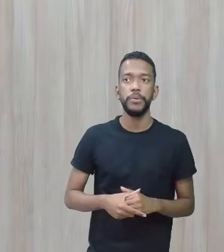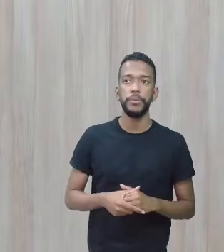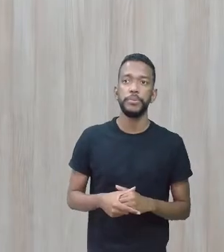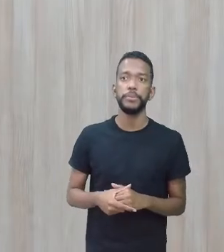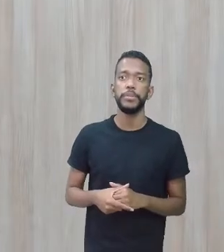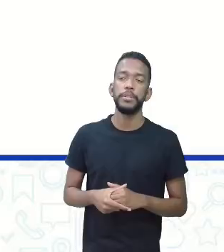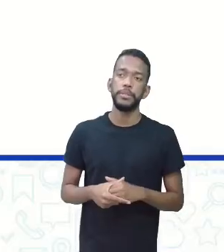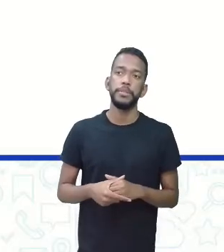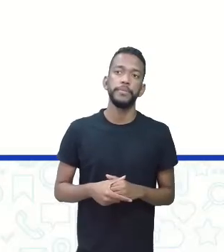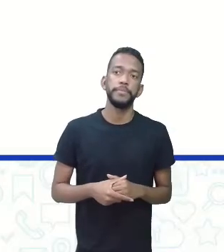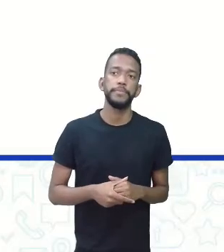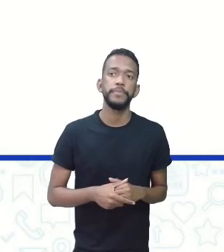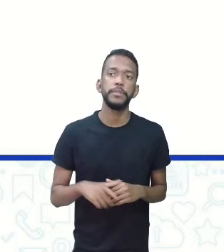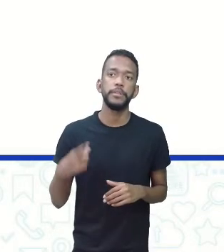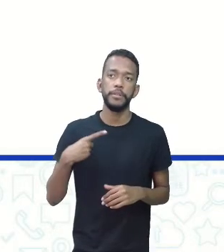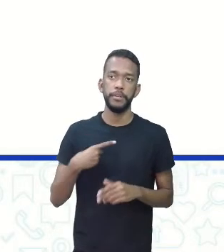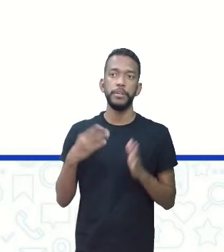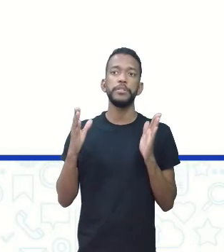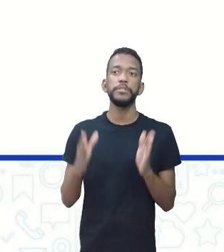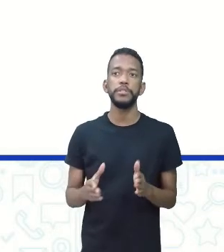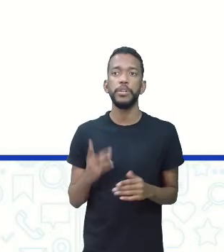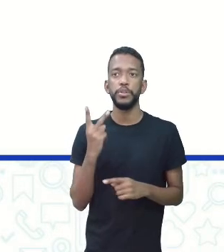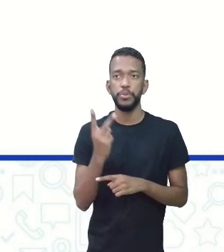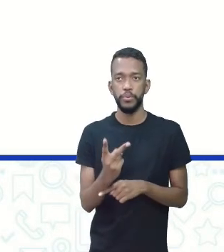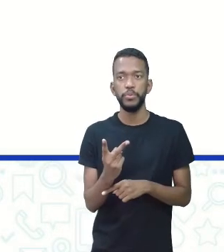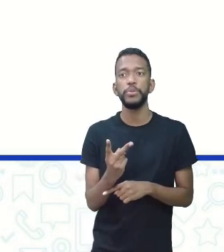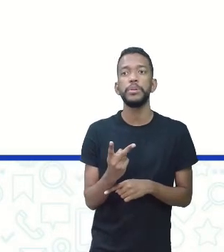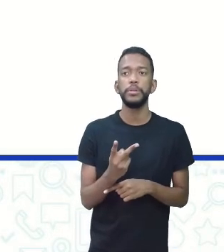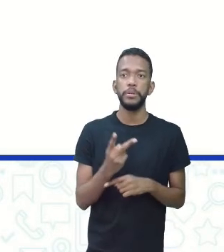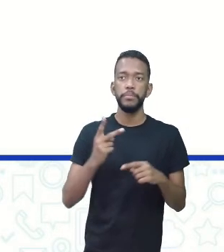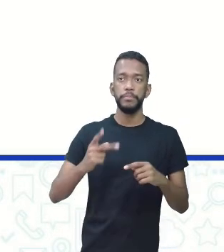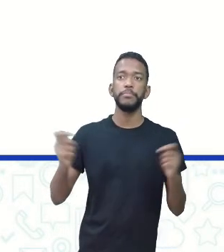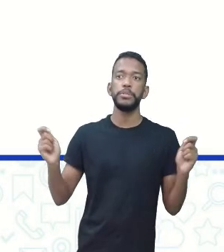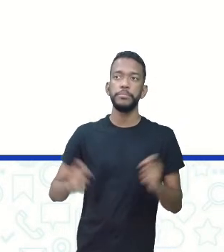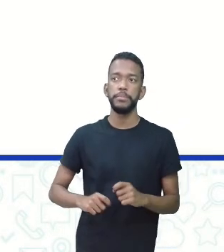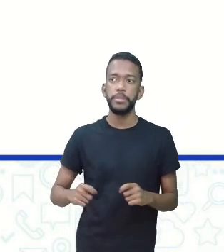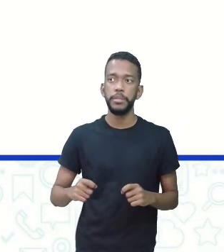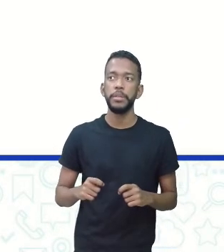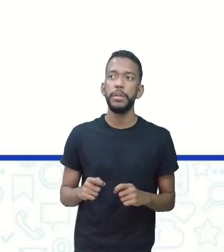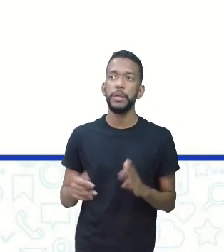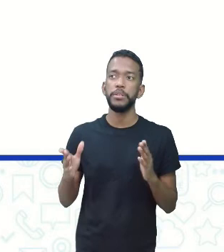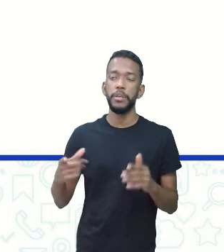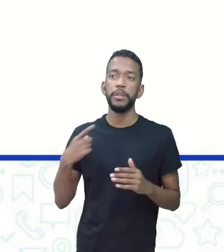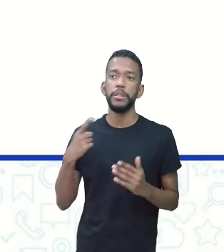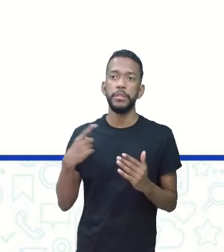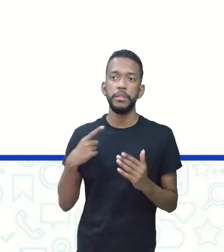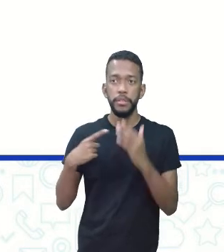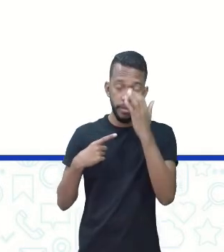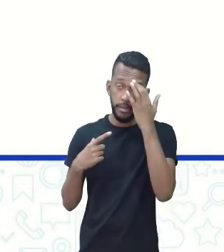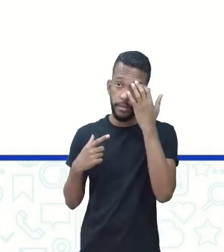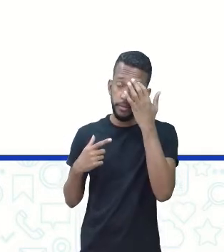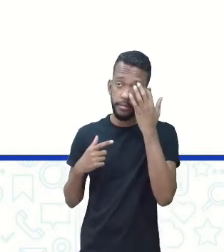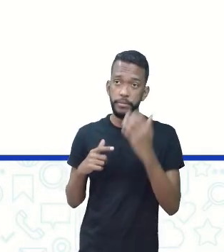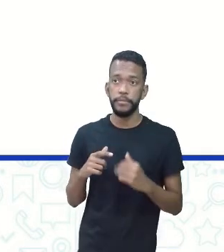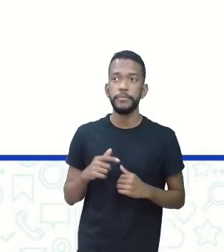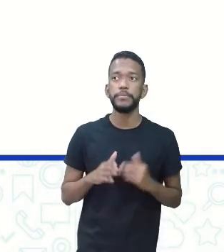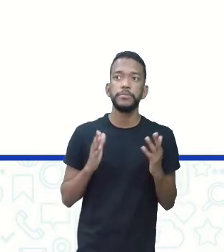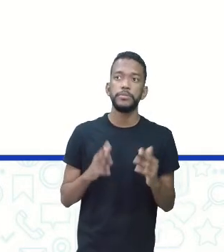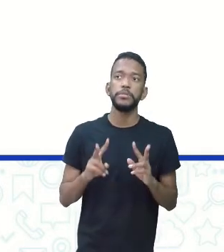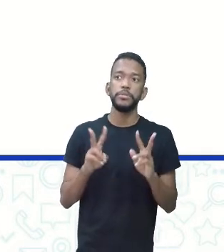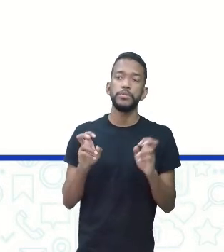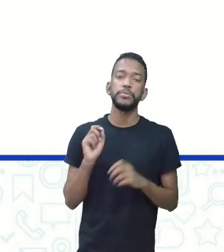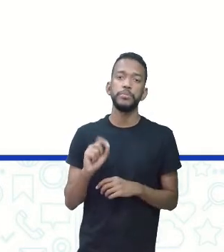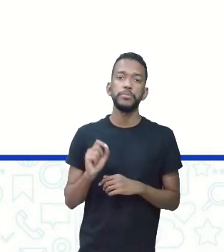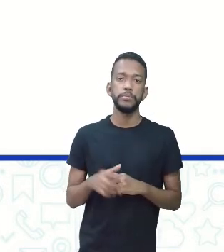comparar. E aí a gente tem duas possibilidades. Aqui, como a gente já fez no comecinho com equivalência, a gente vai concluir aqui com